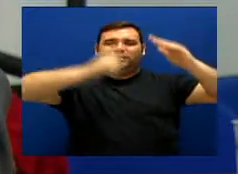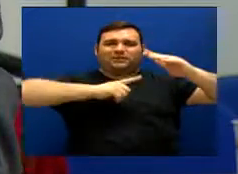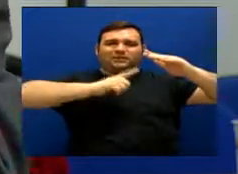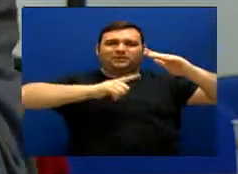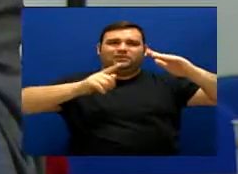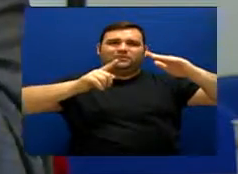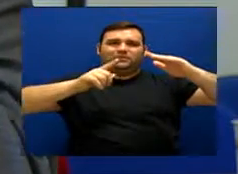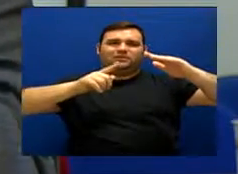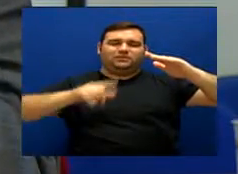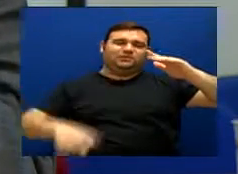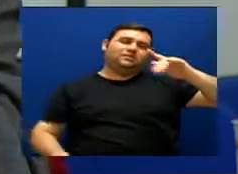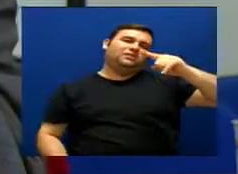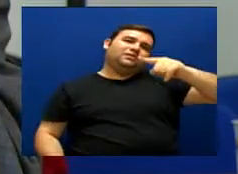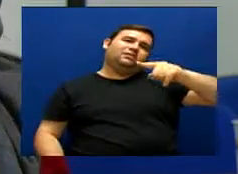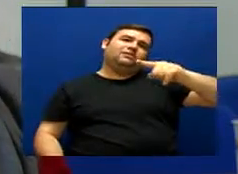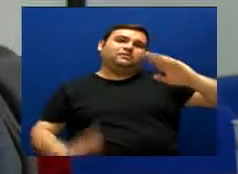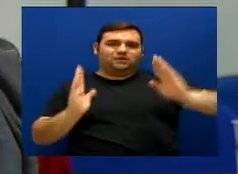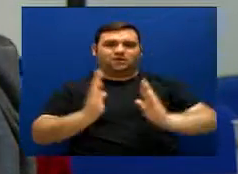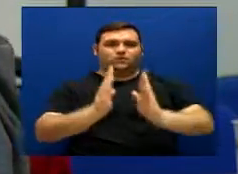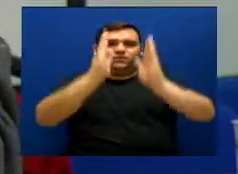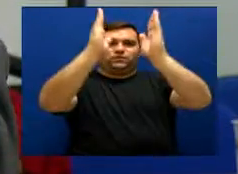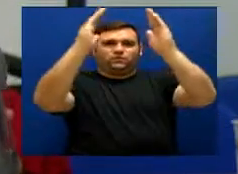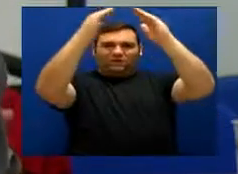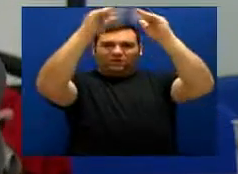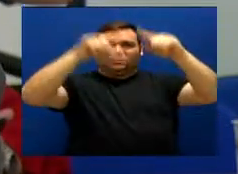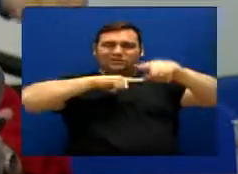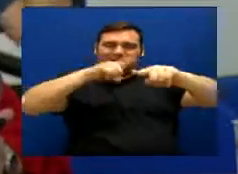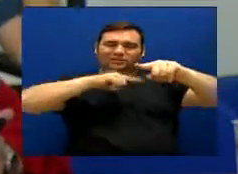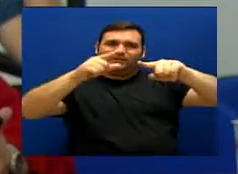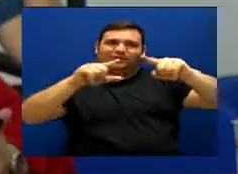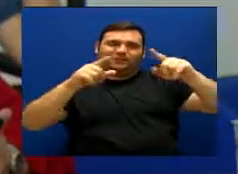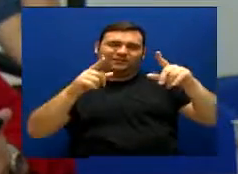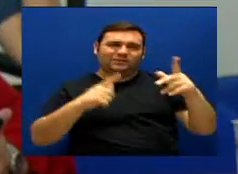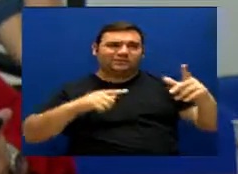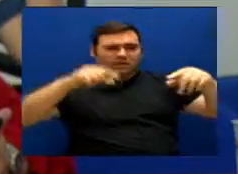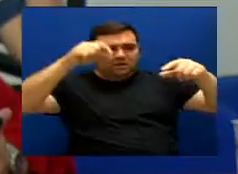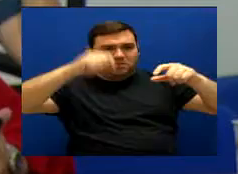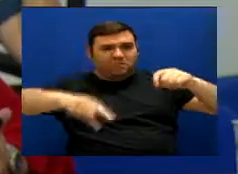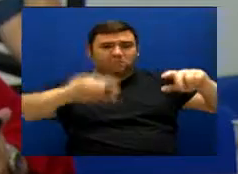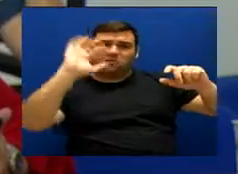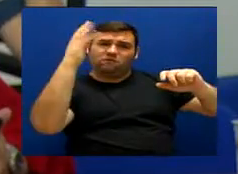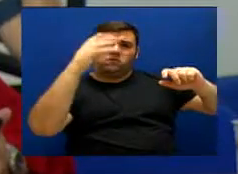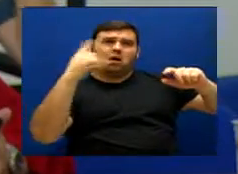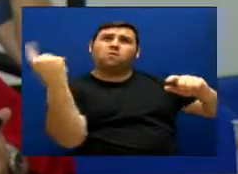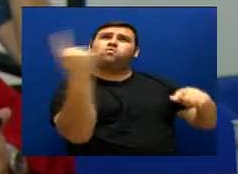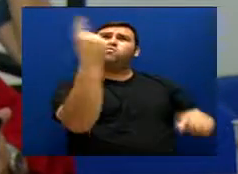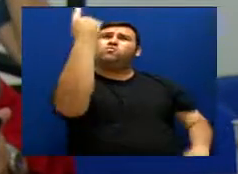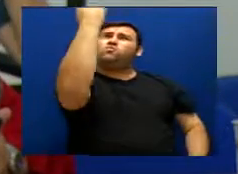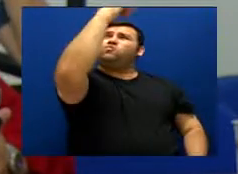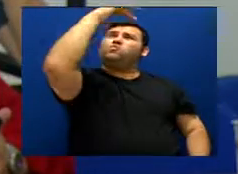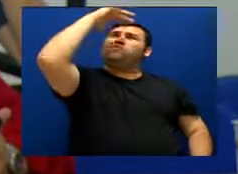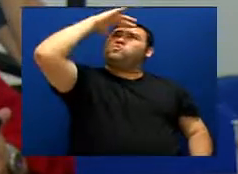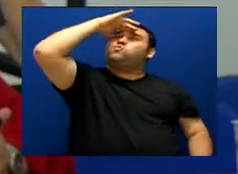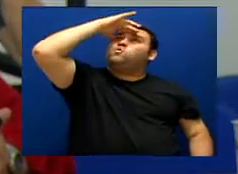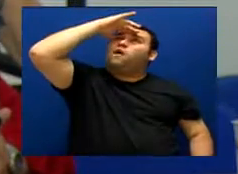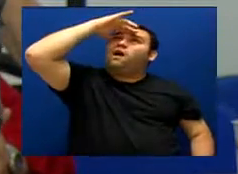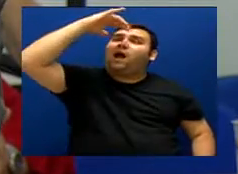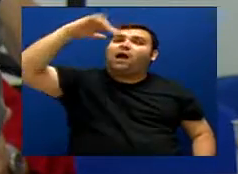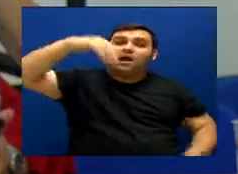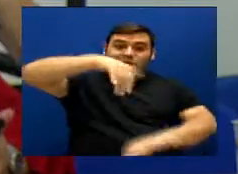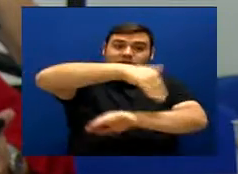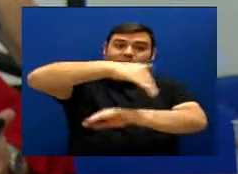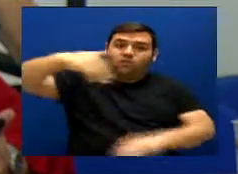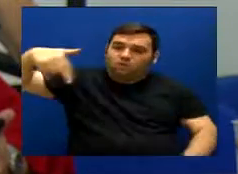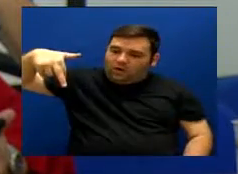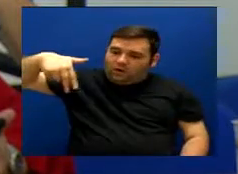tem o obelisco. Foram plantar árvores enormes que você atravessa a rua,